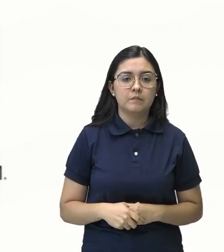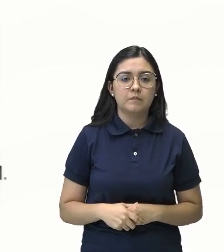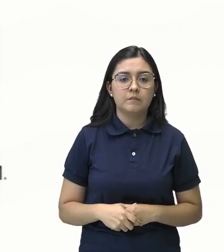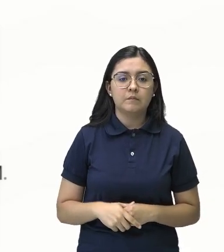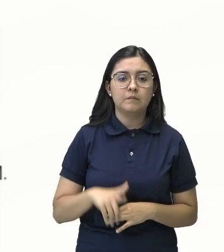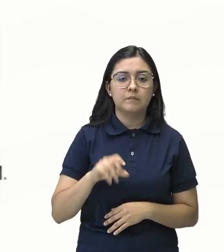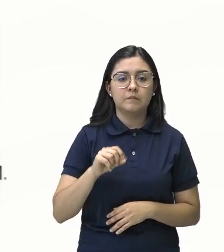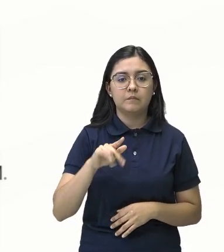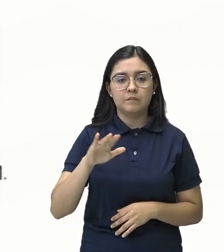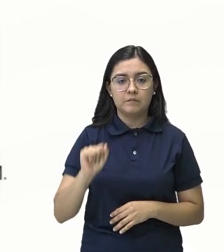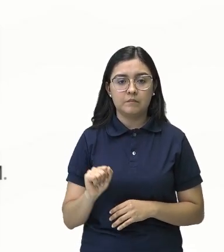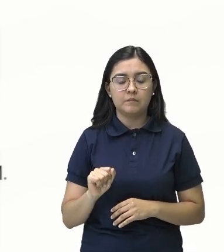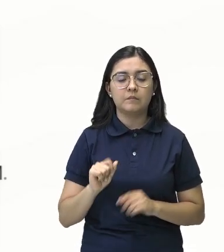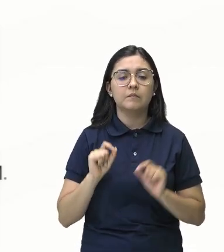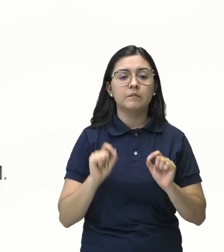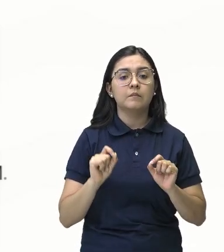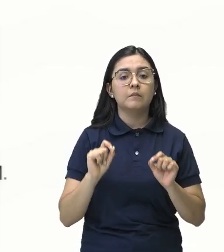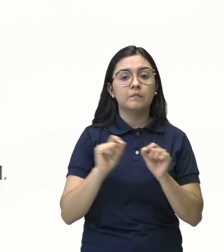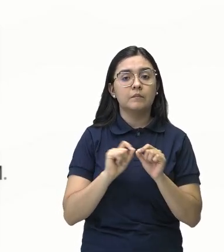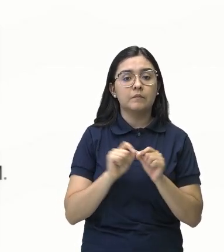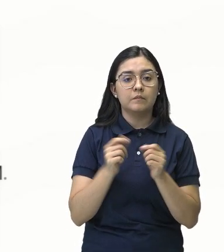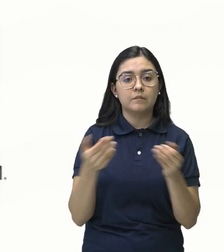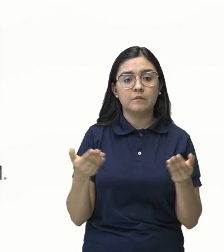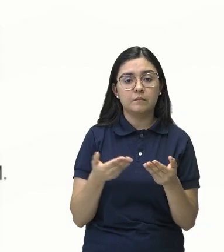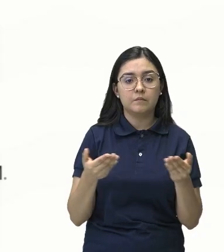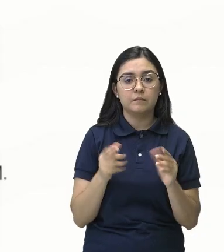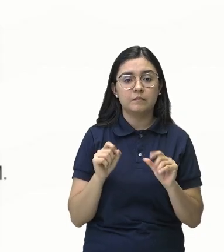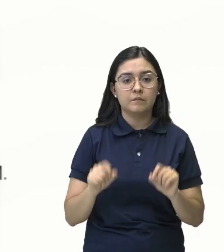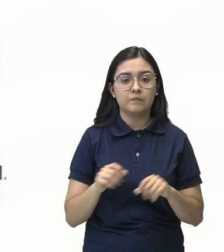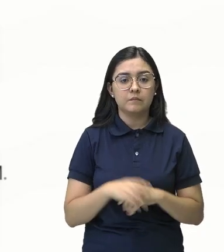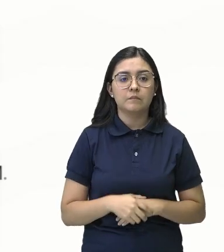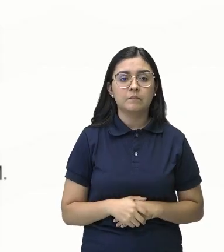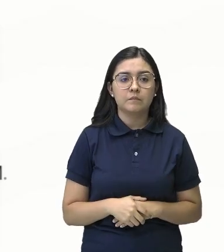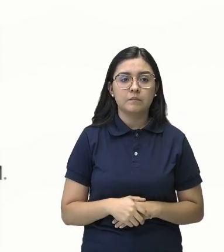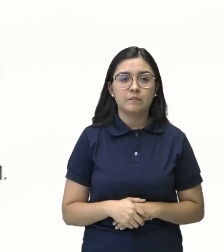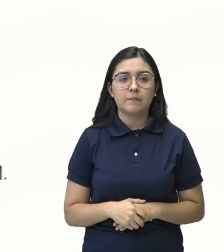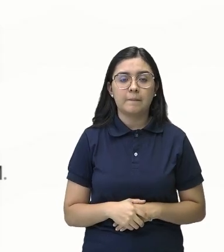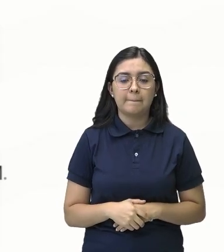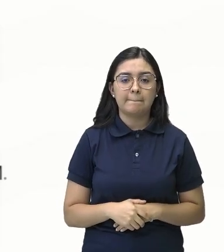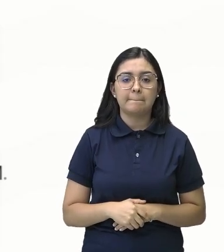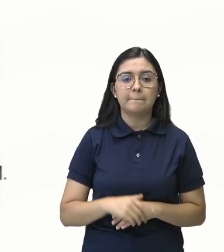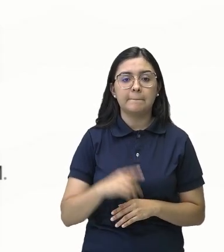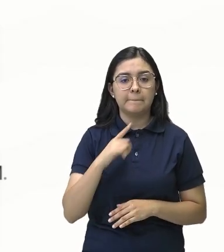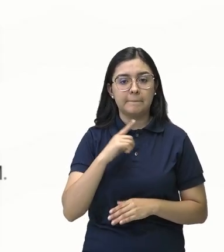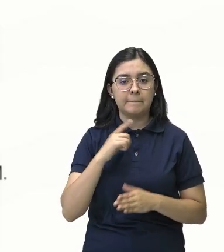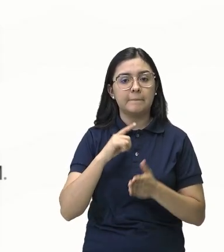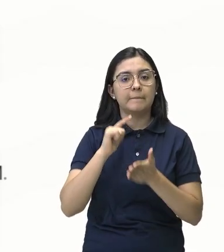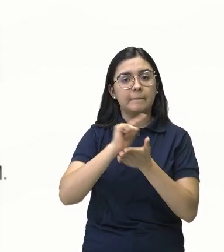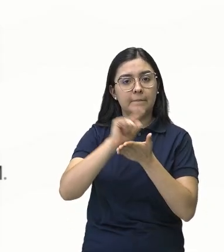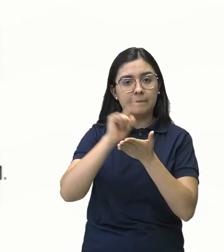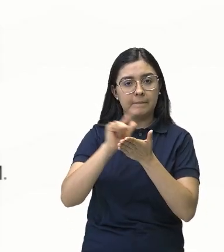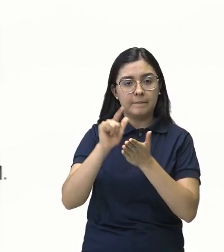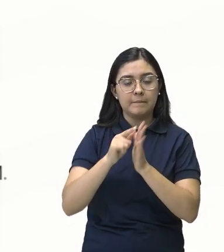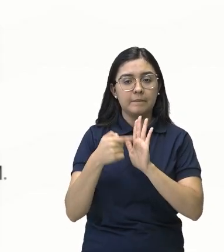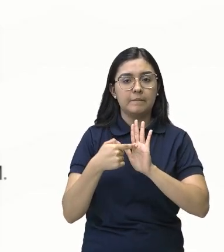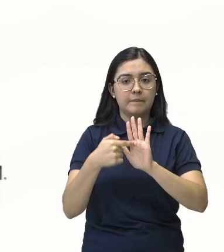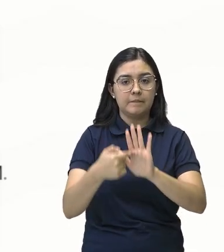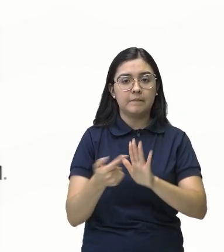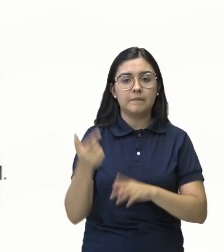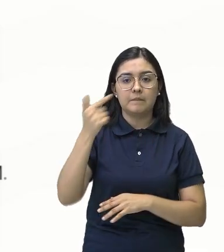Ó, o que a gente acabou de fazer aqui? Eu vou apagar aqui para começar a mostrar